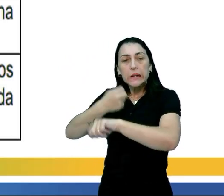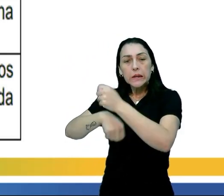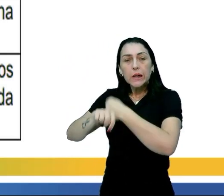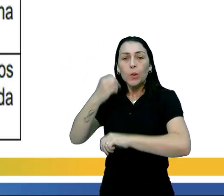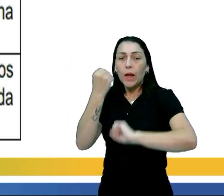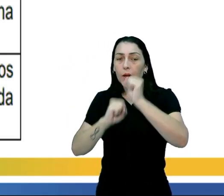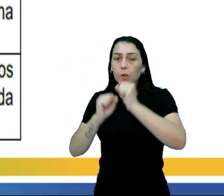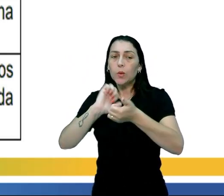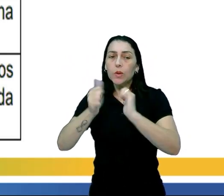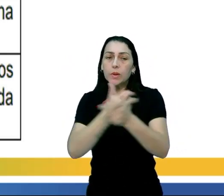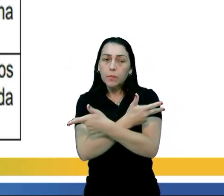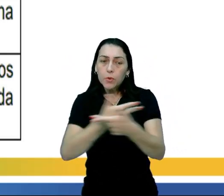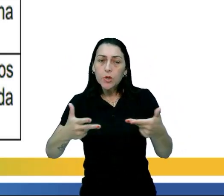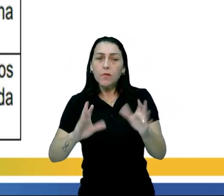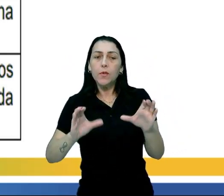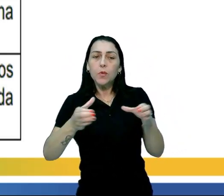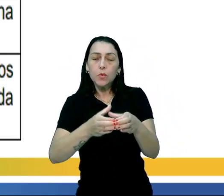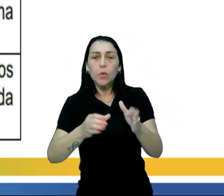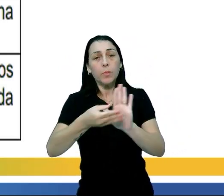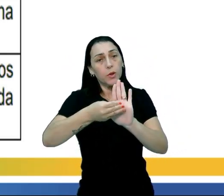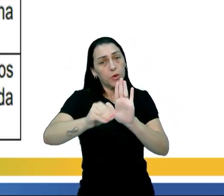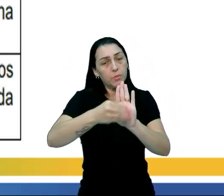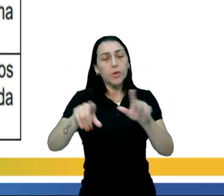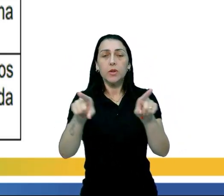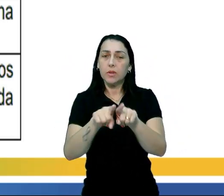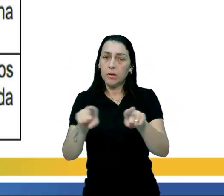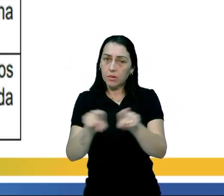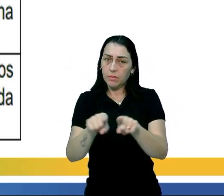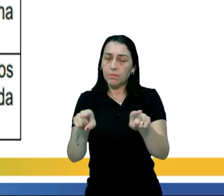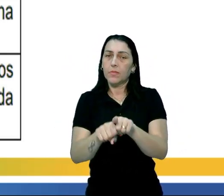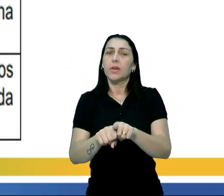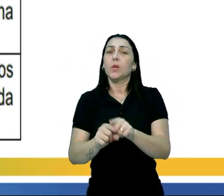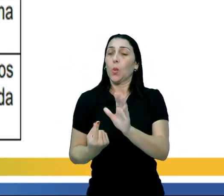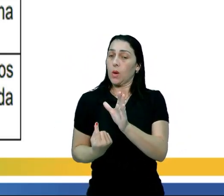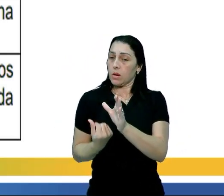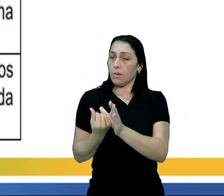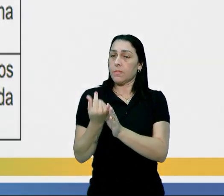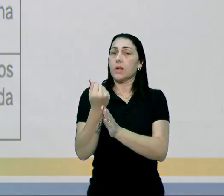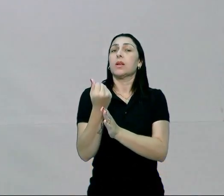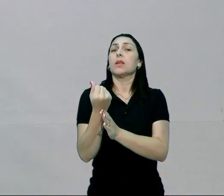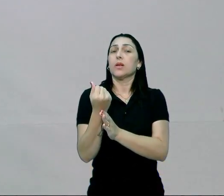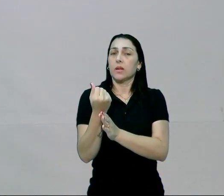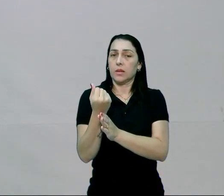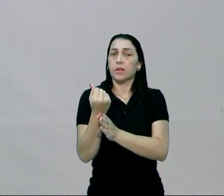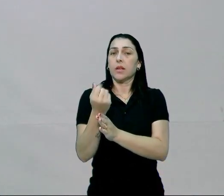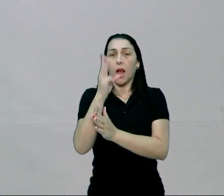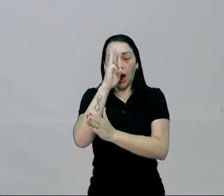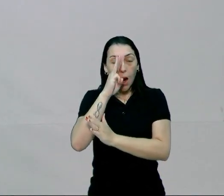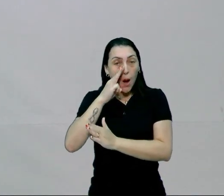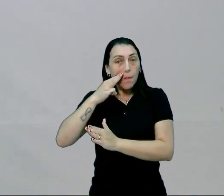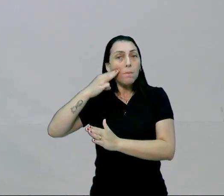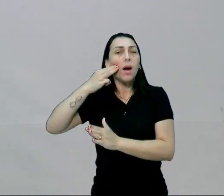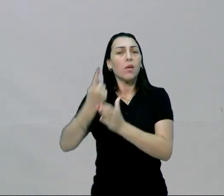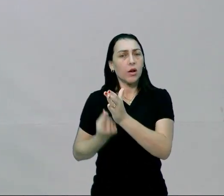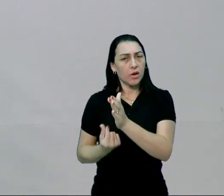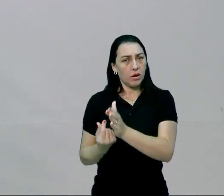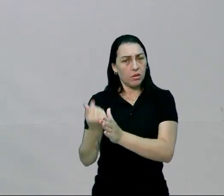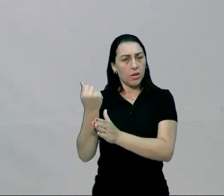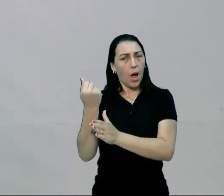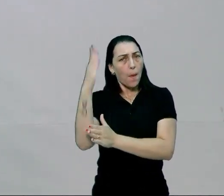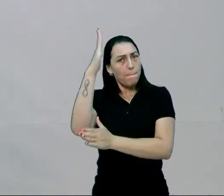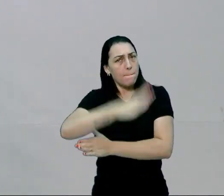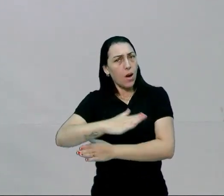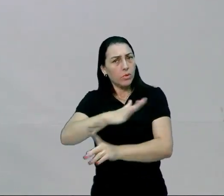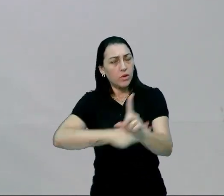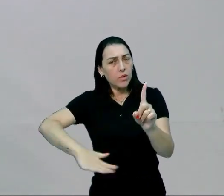aos interesses econômicos da indústria esportiva. Então a gente tem toda aqui a parte do capitalismo, vulgo Karl Marx. O capitalismo é o mal da sociedade.